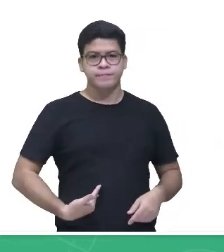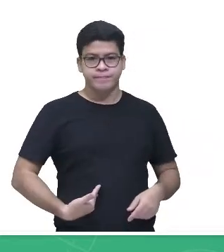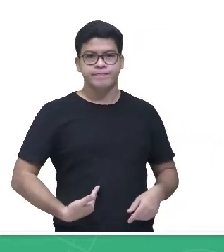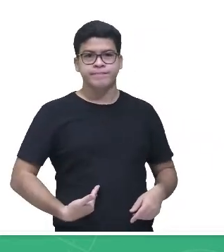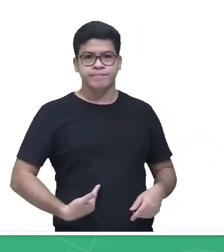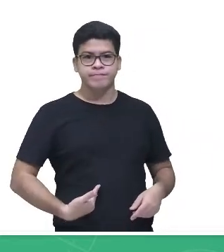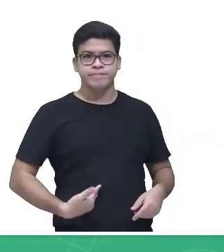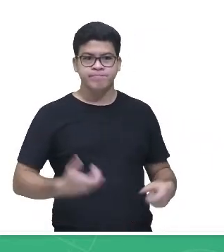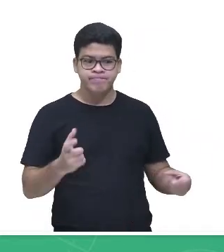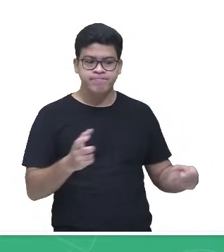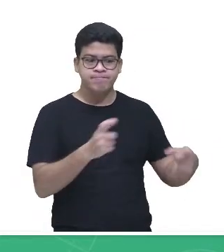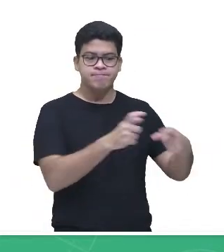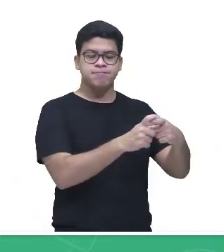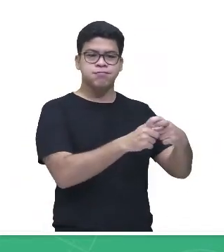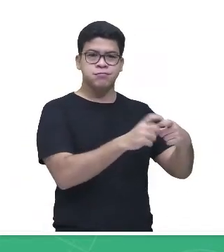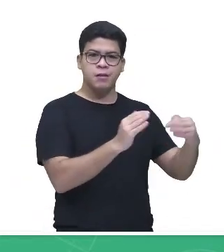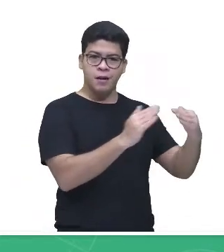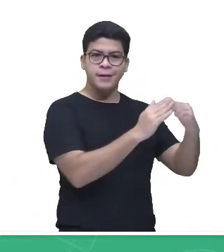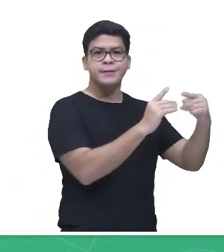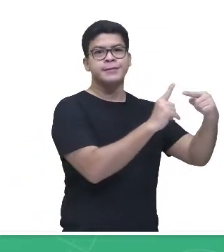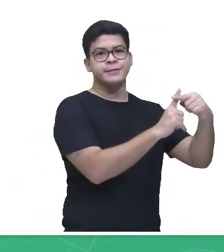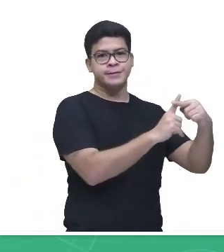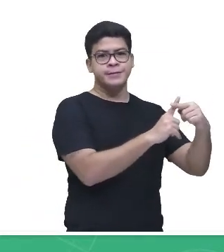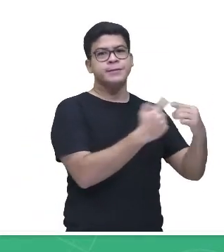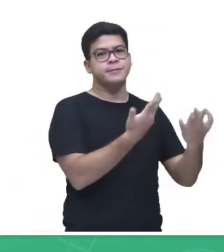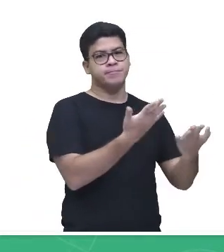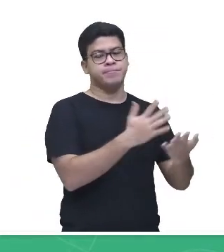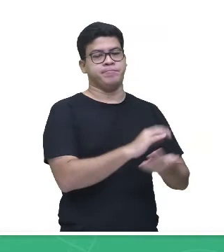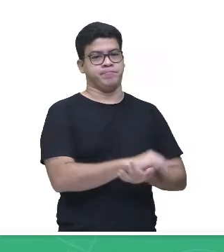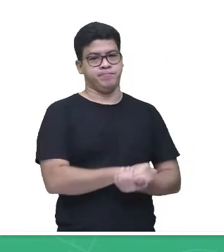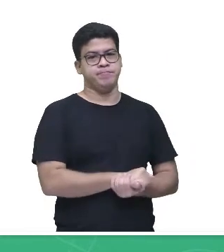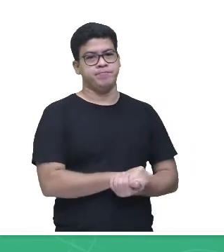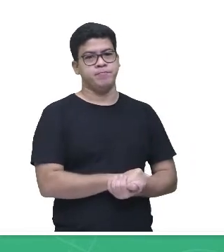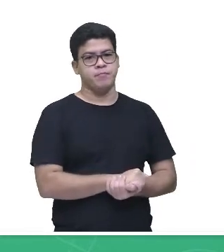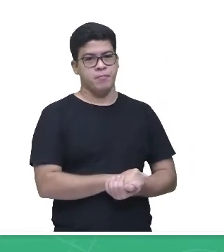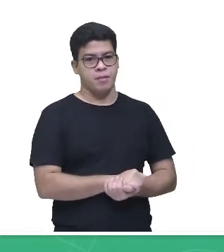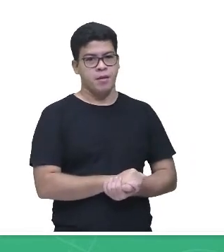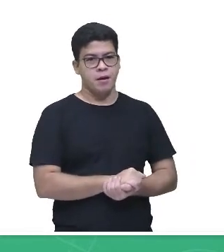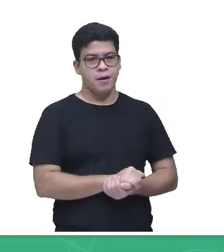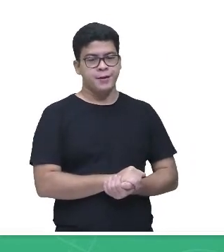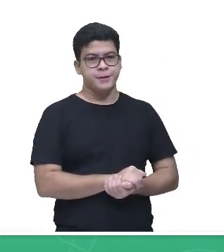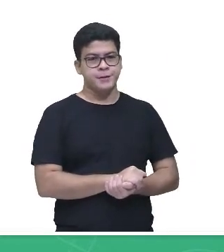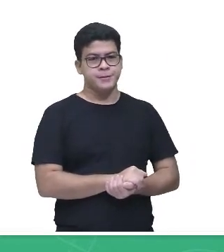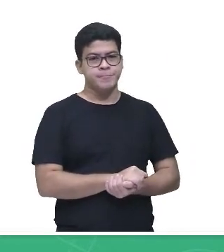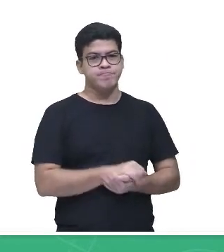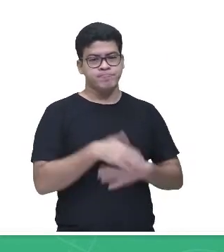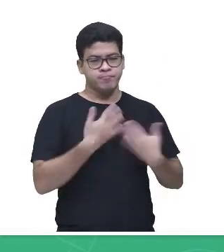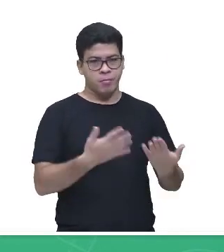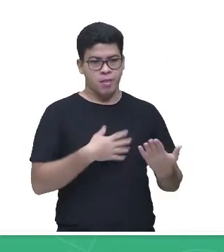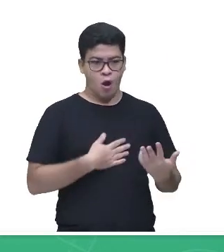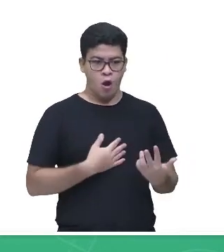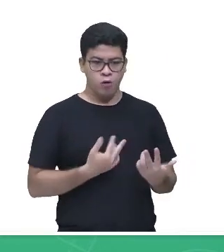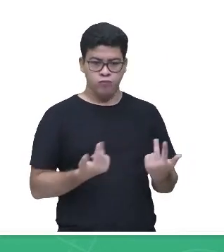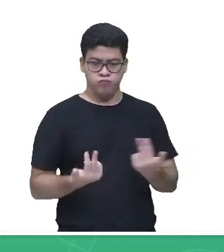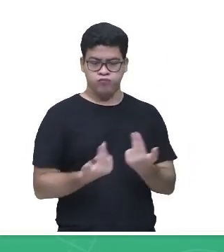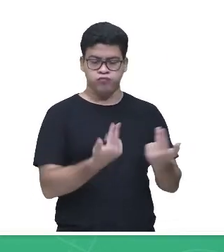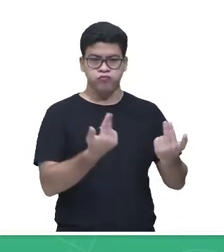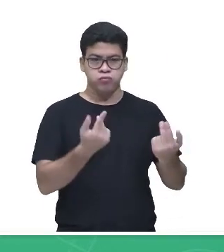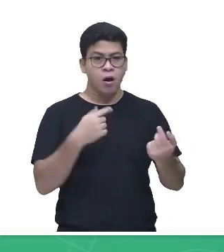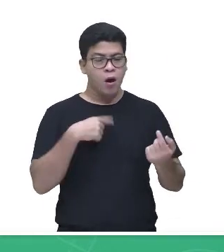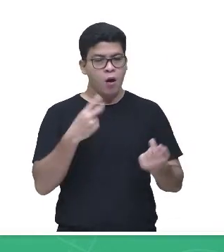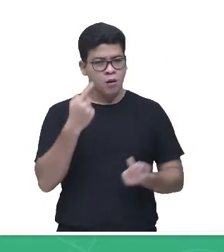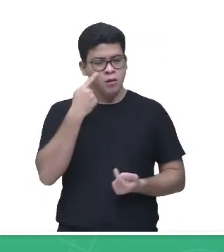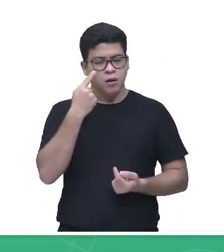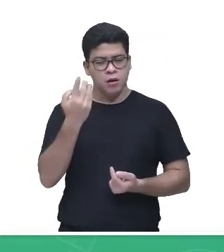delimitou esse poder, né? Algo assustador para a igreja, inclusive, certo? Ele ali fez relações políticas com a Catarina, como vocês vão ver